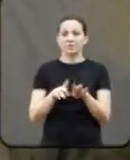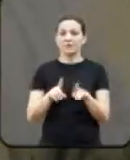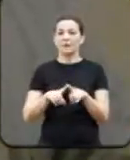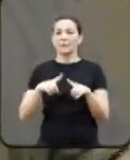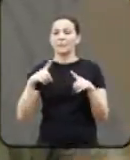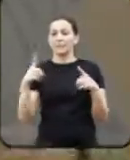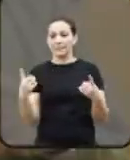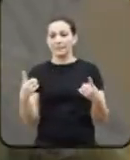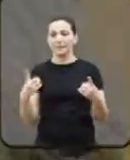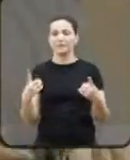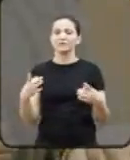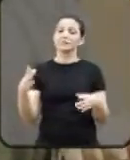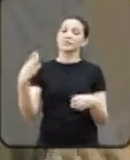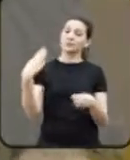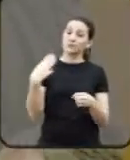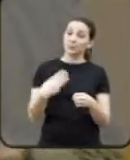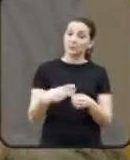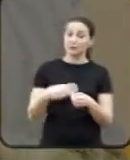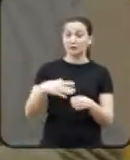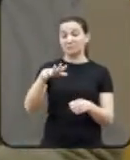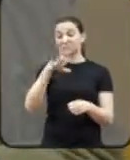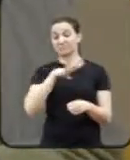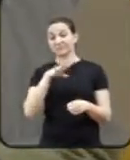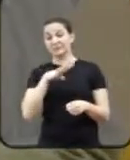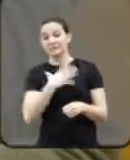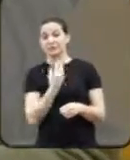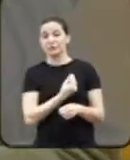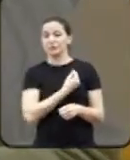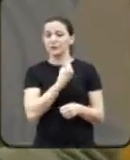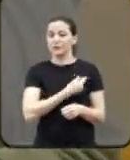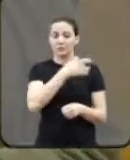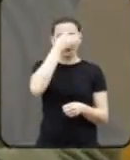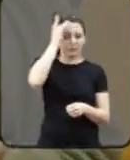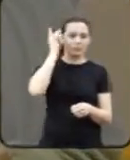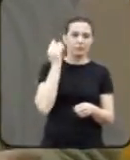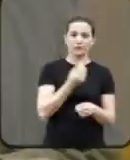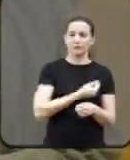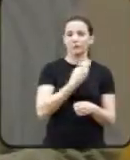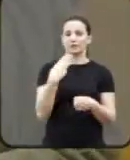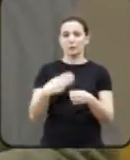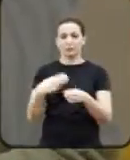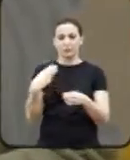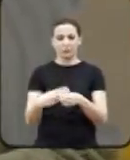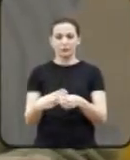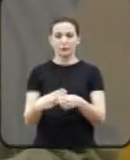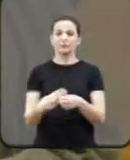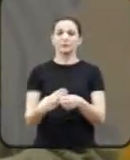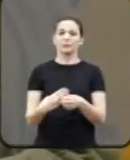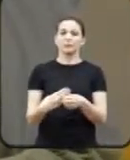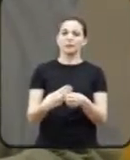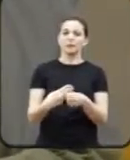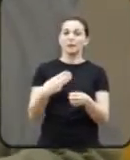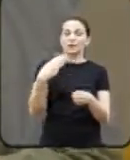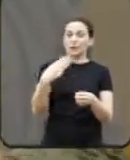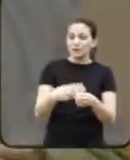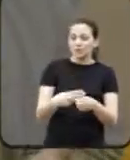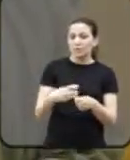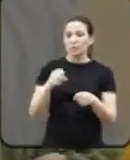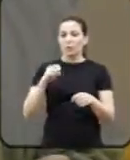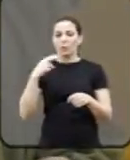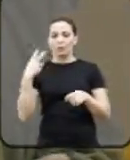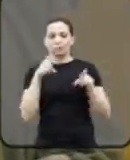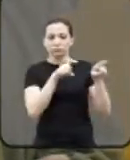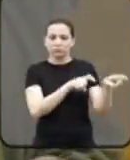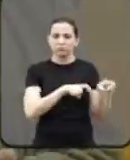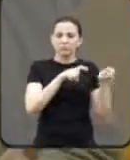abstrato, a federação é outro ente abstrato, mas enfim. É na cidade que a gente vive, né? Todo mundo vive na cidade, né, no